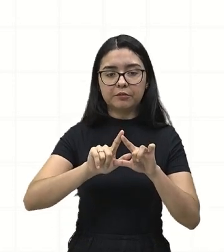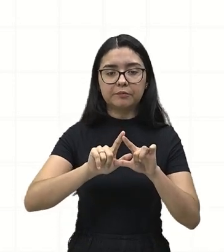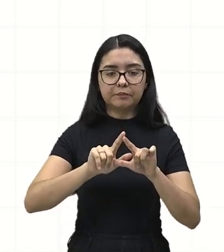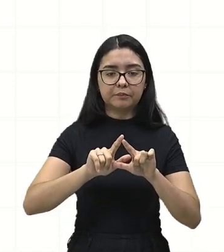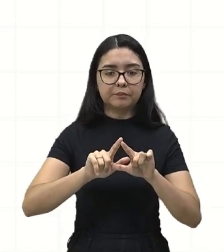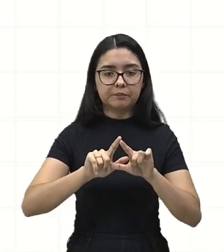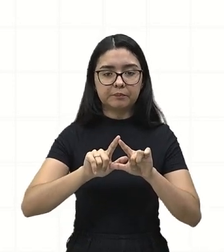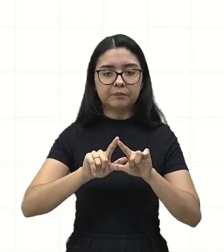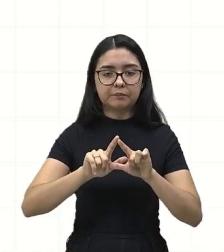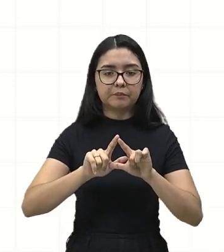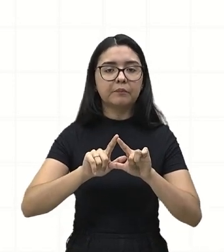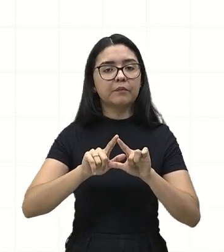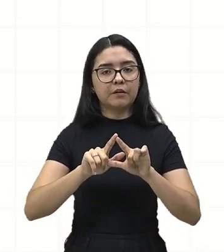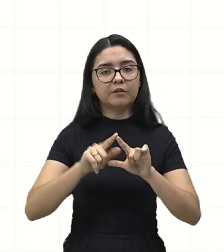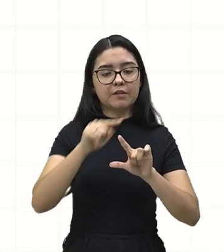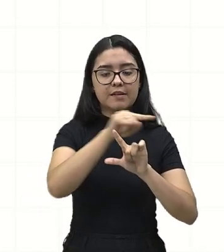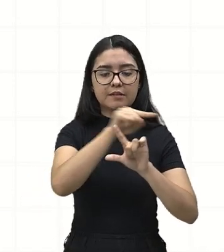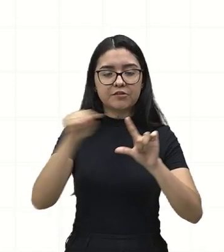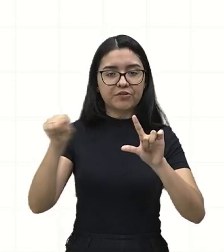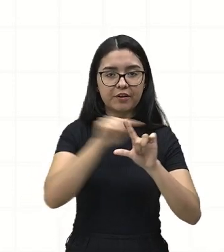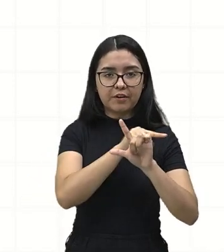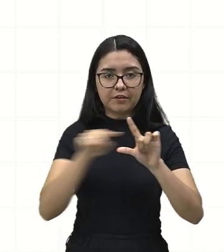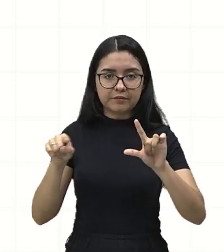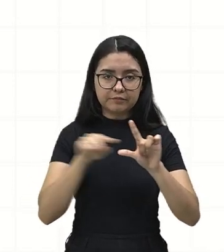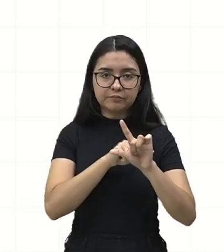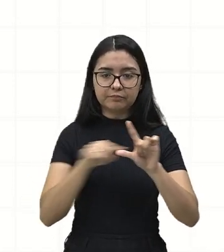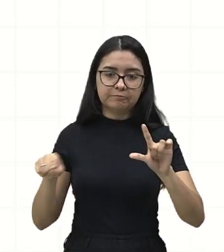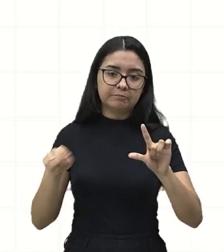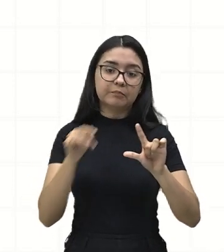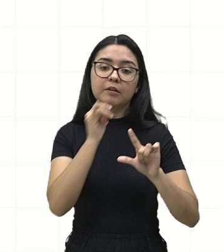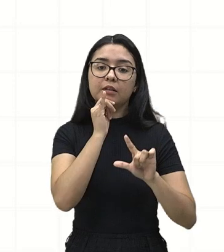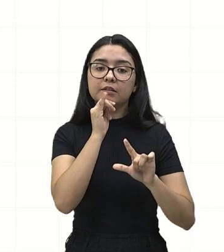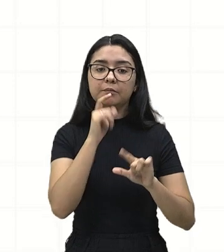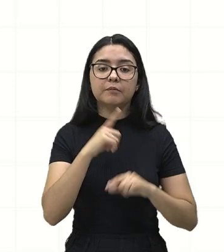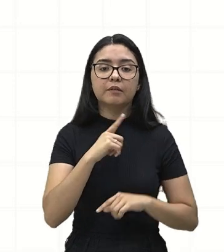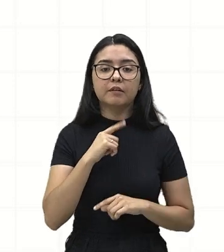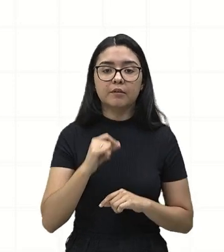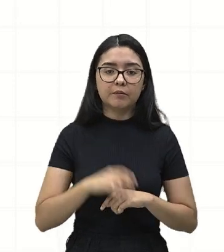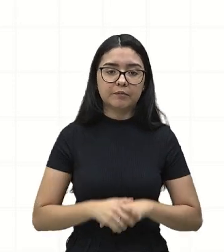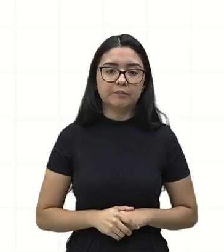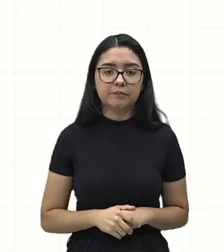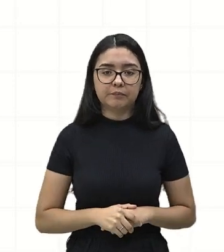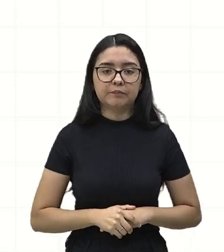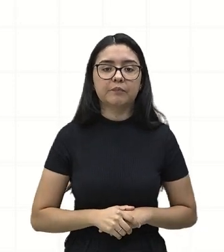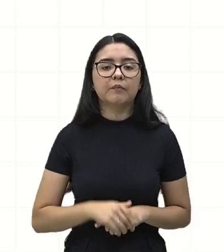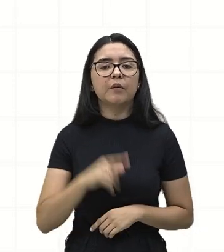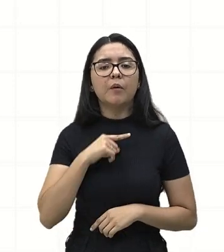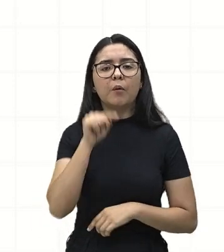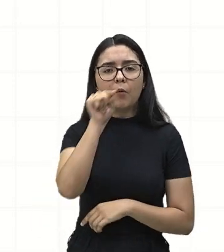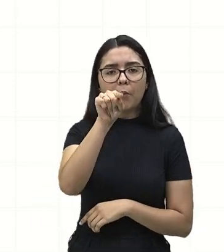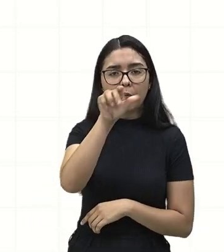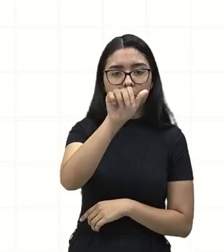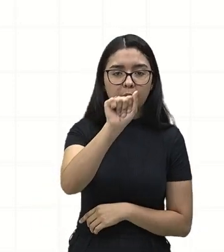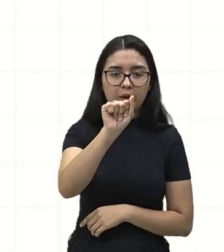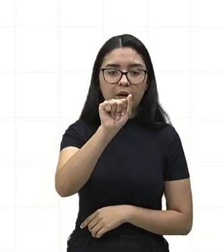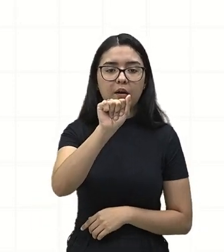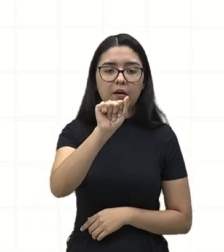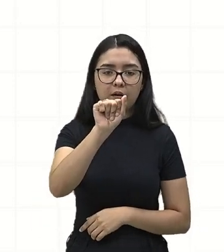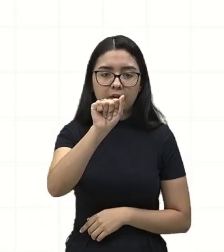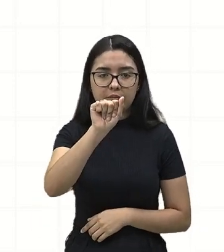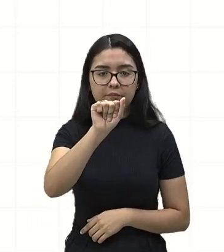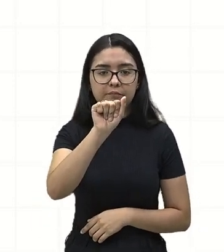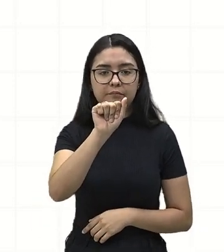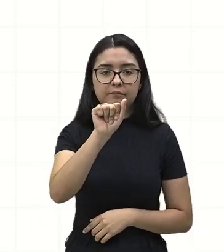nesse triângulo e essas retas. Por exemplo, aqui ó, nós temos que o ponto A e o ponto M, né, essa distância